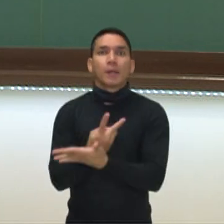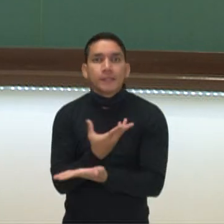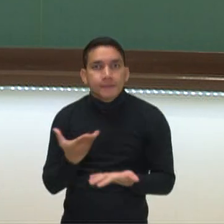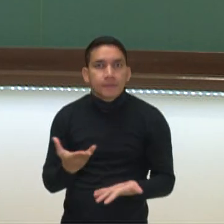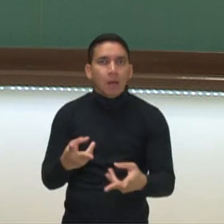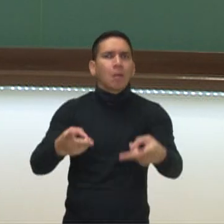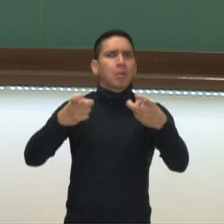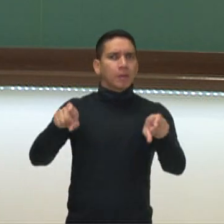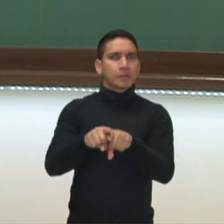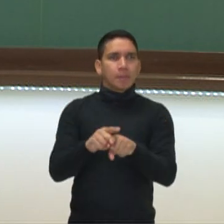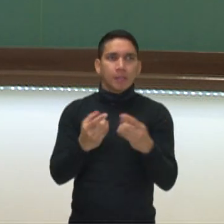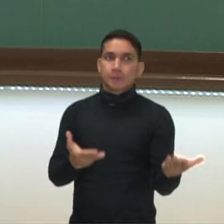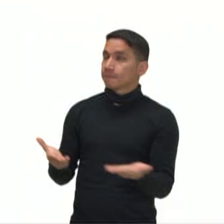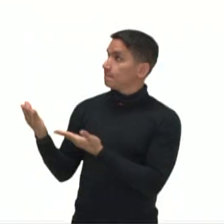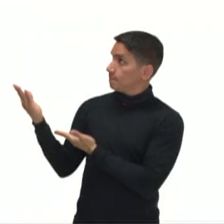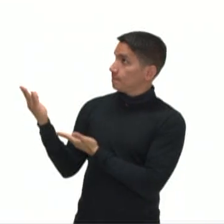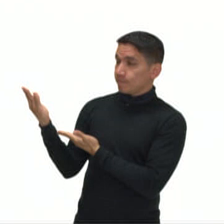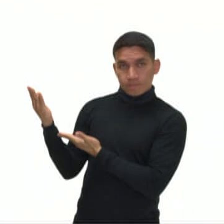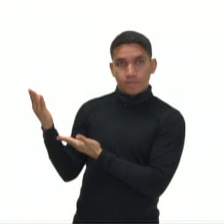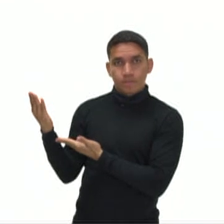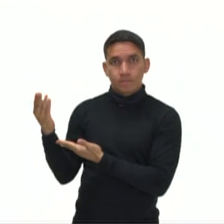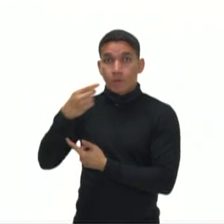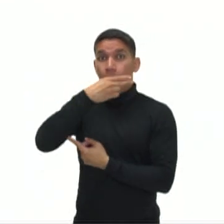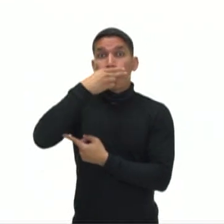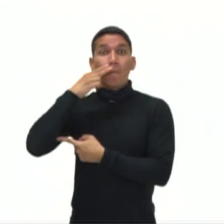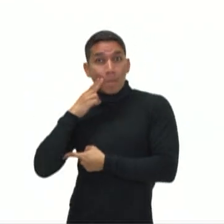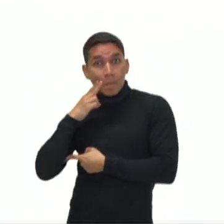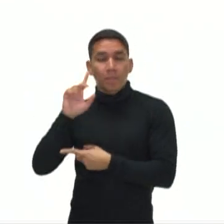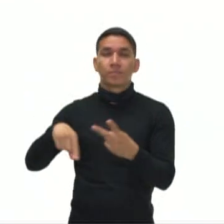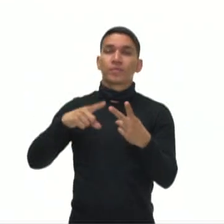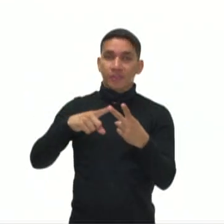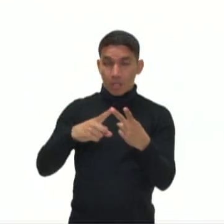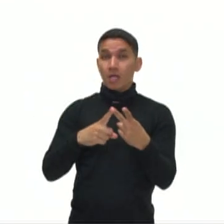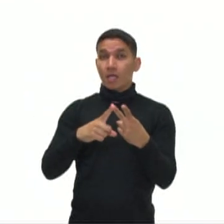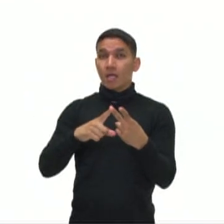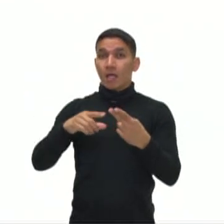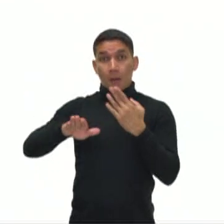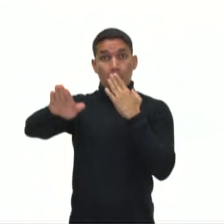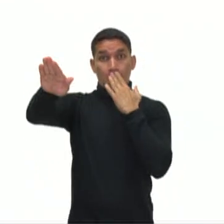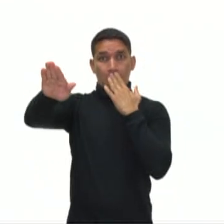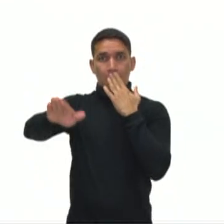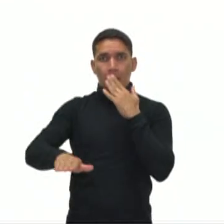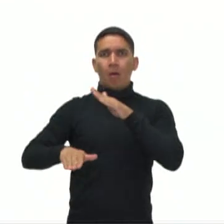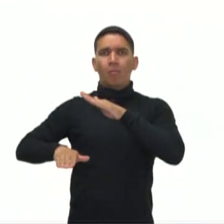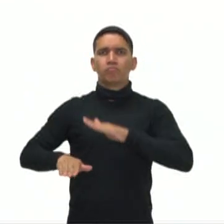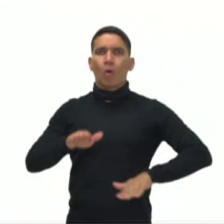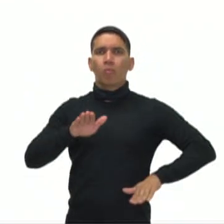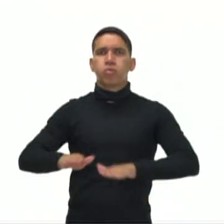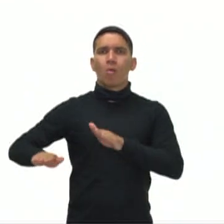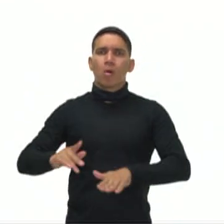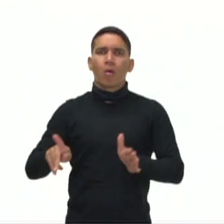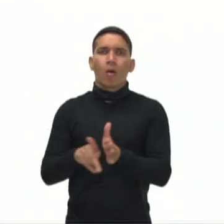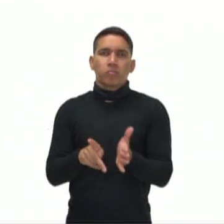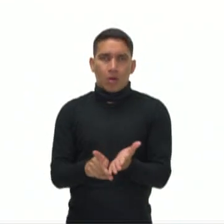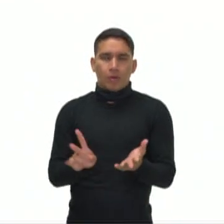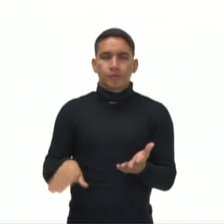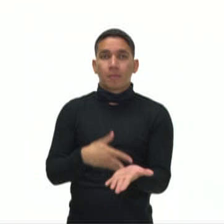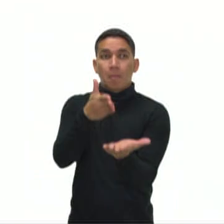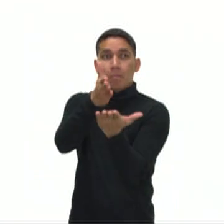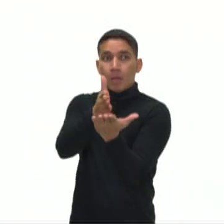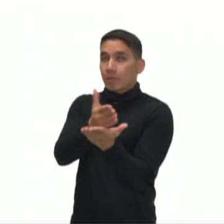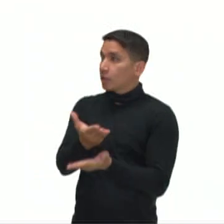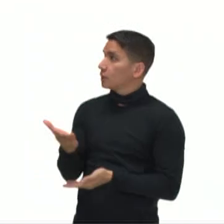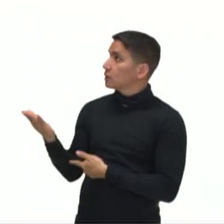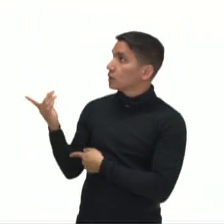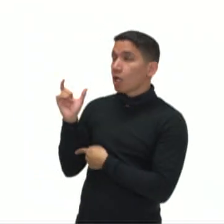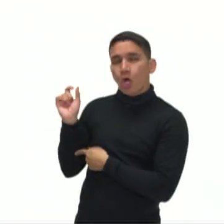você percebe mais ao lado esquerdo uma imagem de Benito Mussolini e Hitler marchando, uma ideia militar, e uma imagem mais ao centro da sua